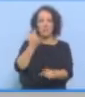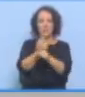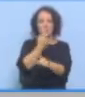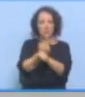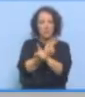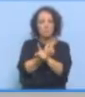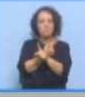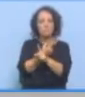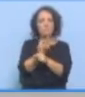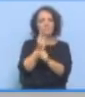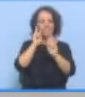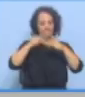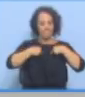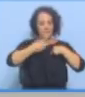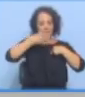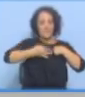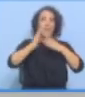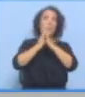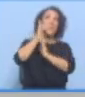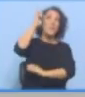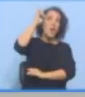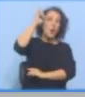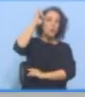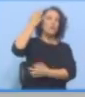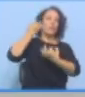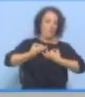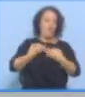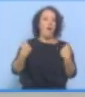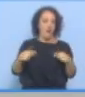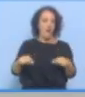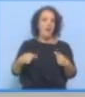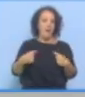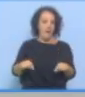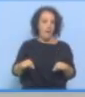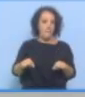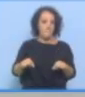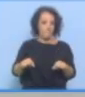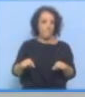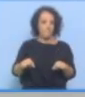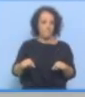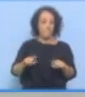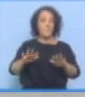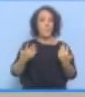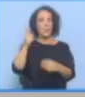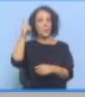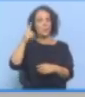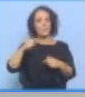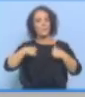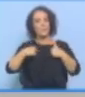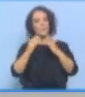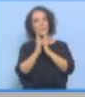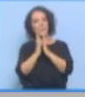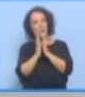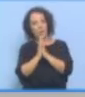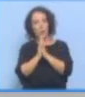ter a certeza de que Deus está por nós. E então ele recorre a